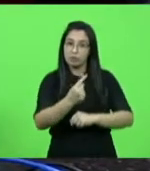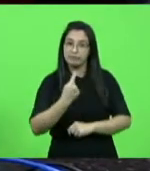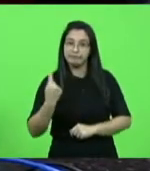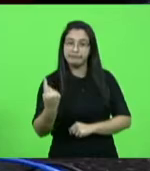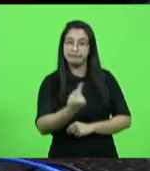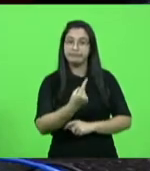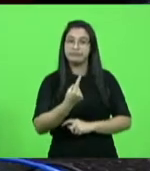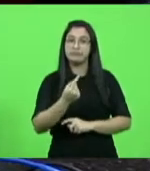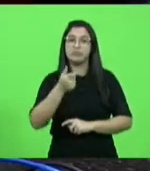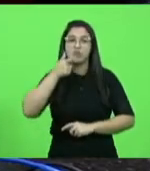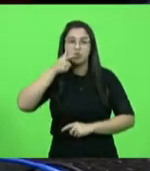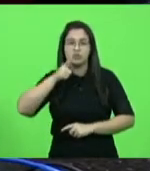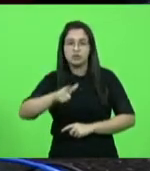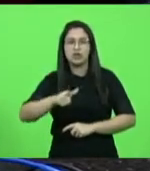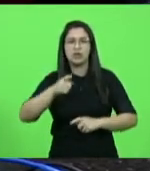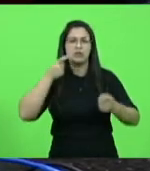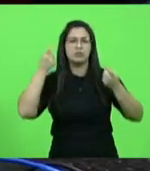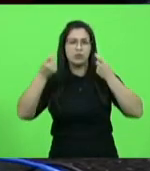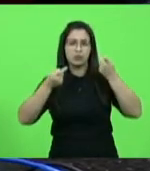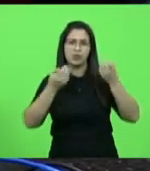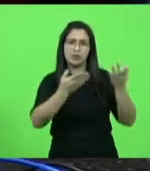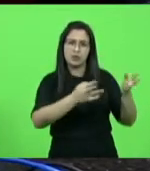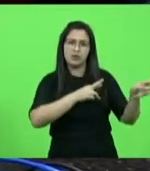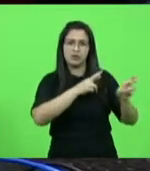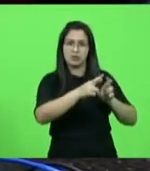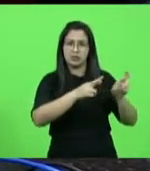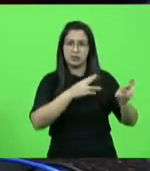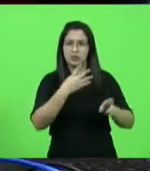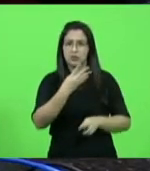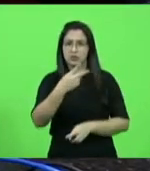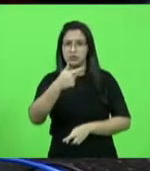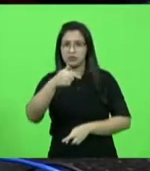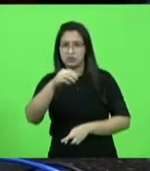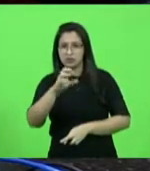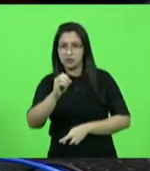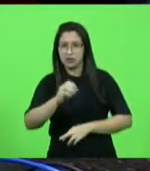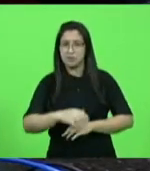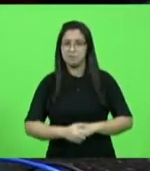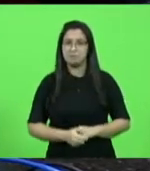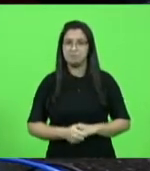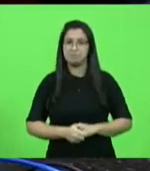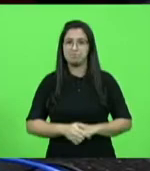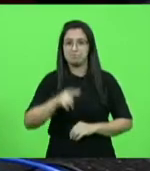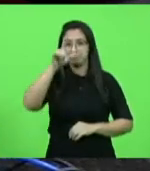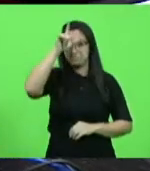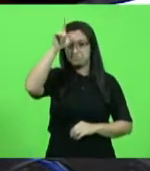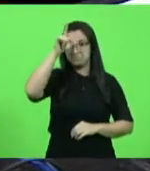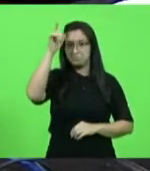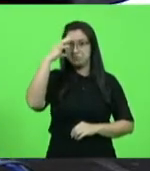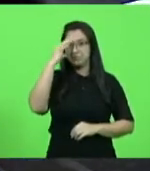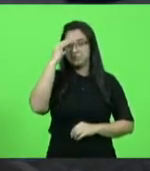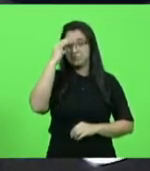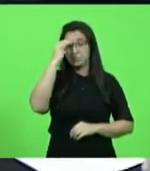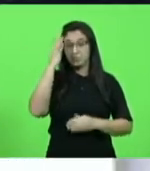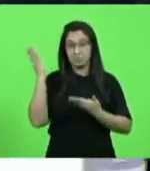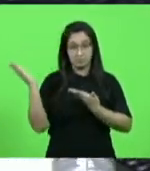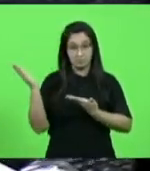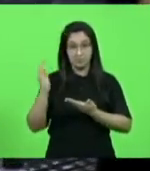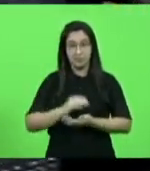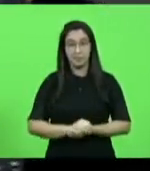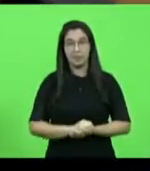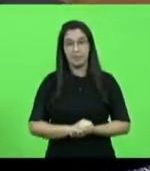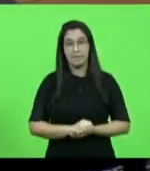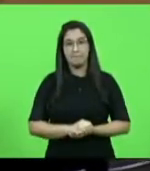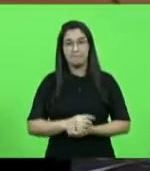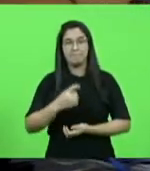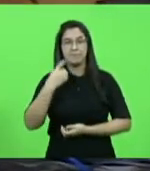estarmos preocupados com a nossa BR-470. Deputado Sargento Lima. Deputado Gerri, parabéns por trazer mais uma vez o